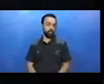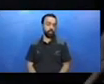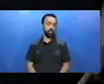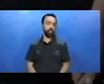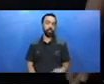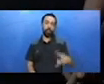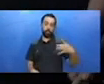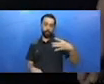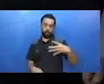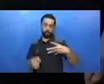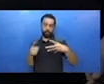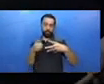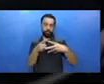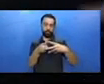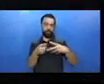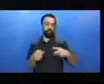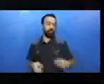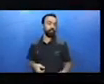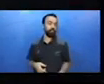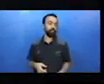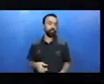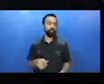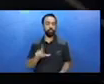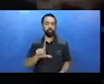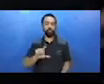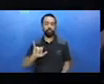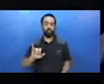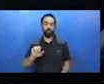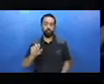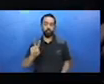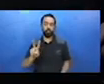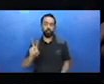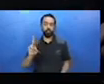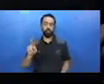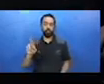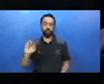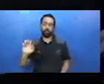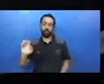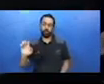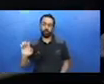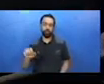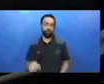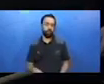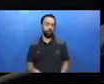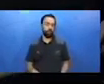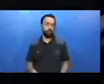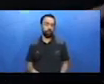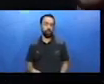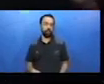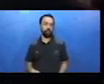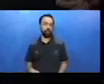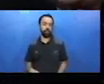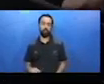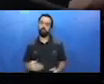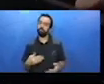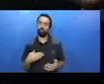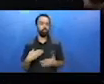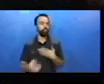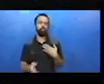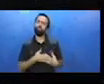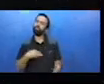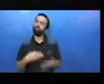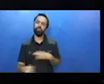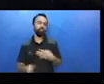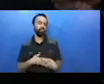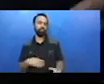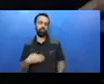O primeiro estilo é o estilo livre, né? Onde o atleta ele pode pular na piscina e escolher a modalidade de